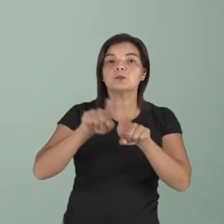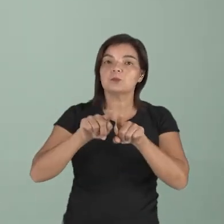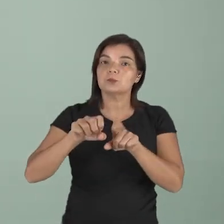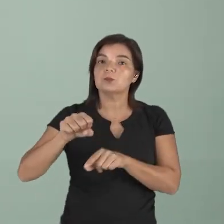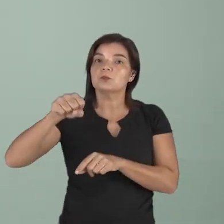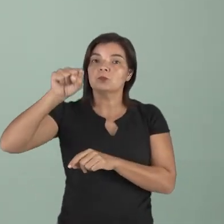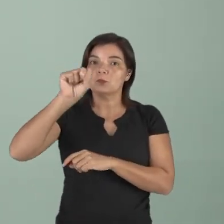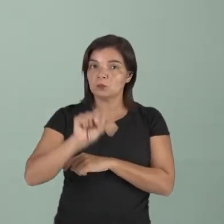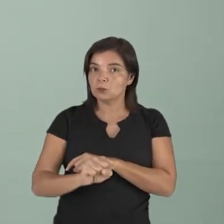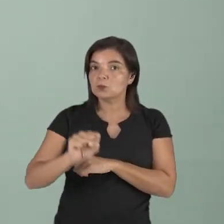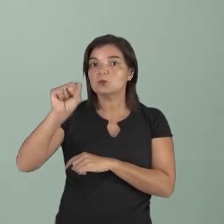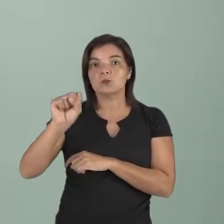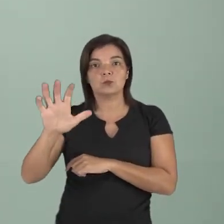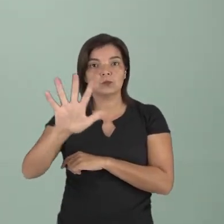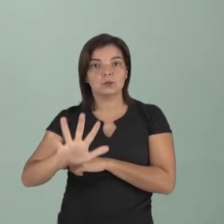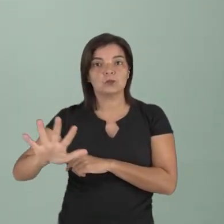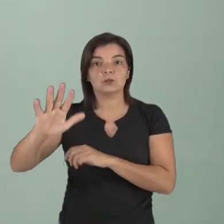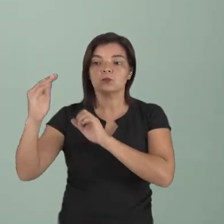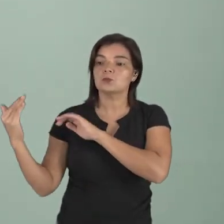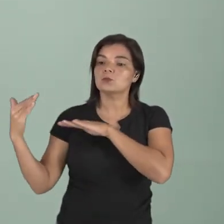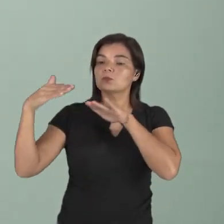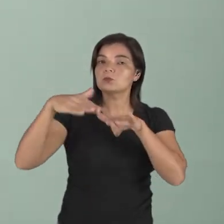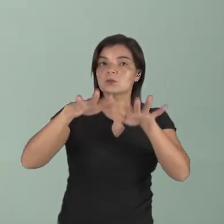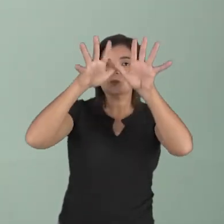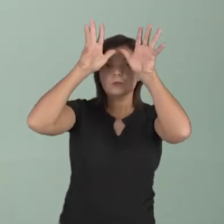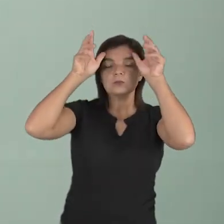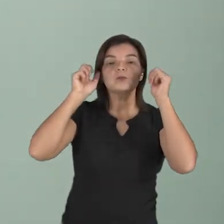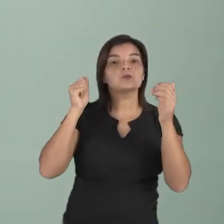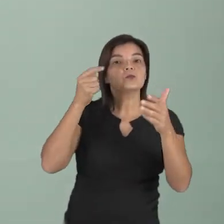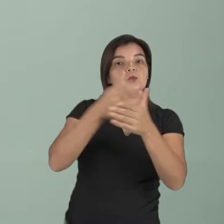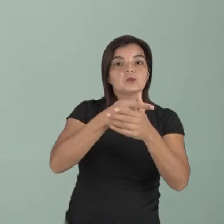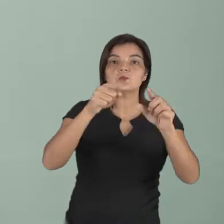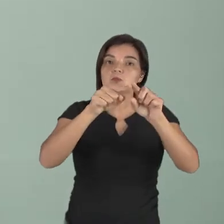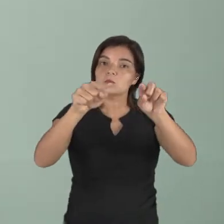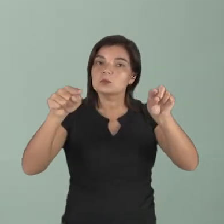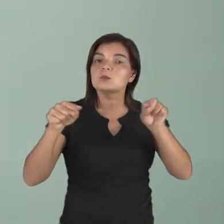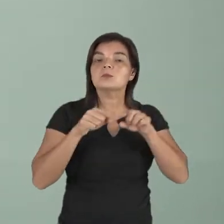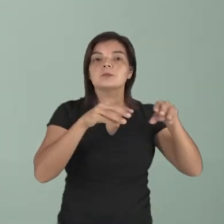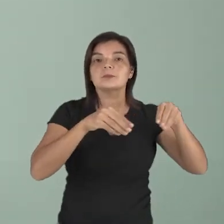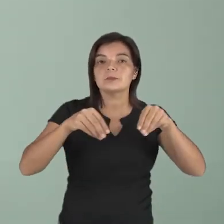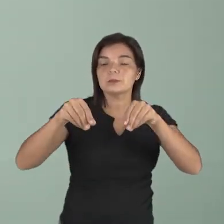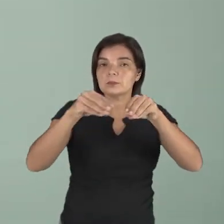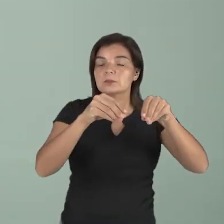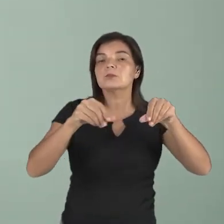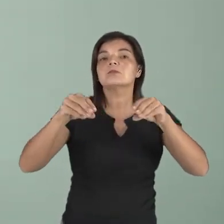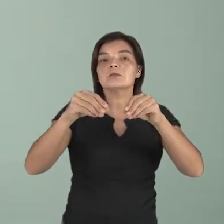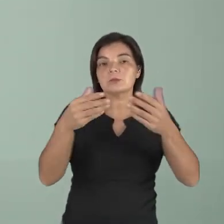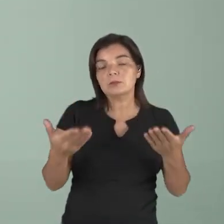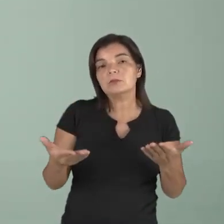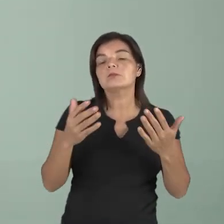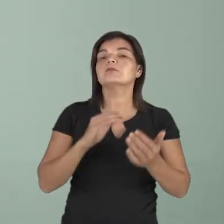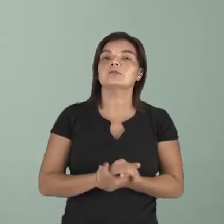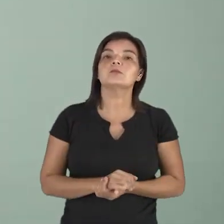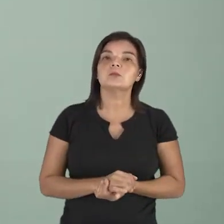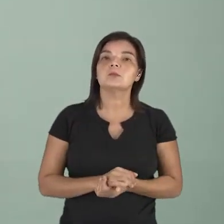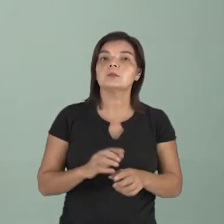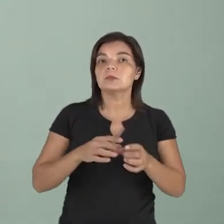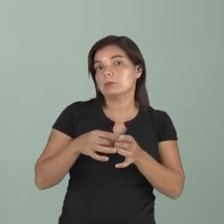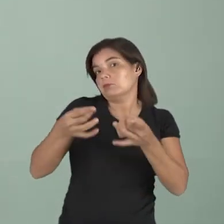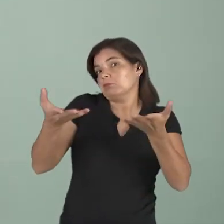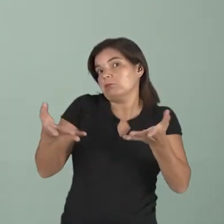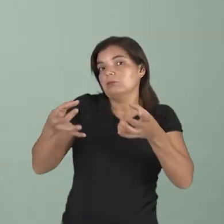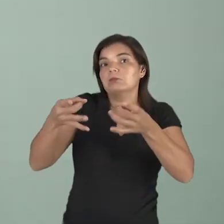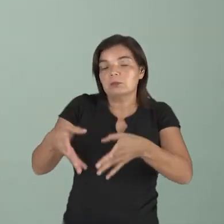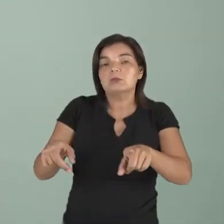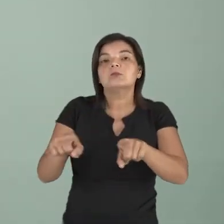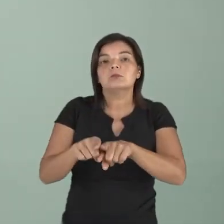região sul e sudeste, vêm para o nosso estado, compram terras que, enfim, estavam aqui, em tese,